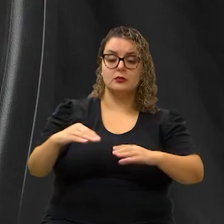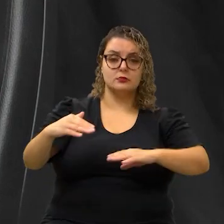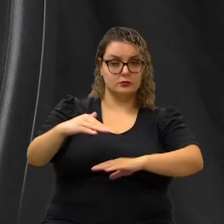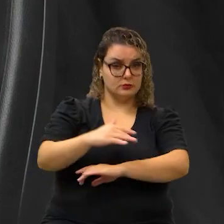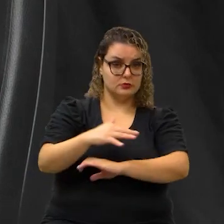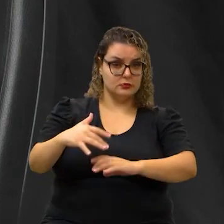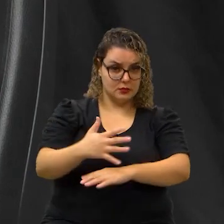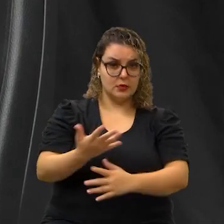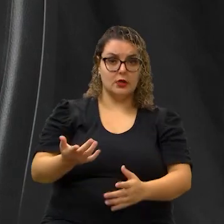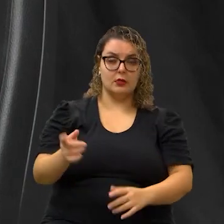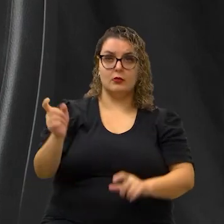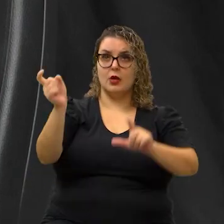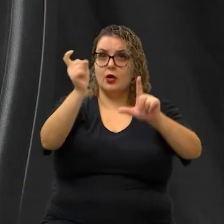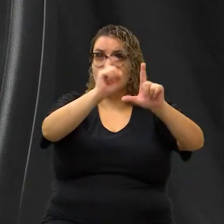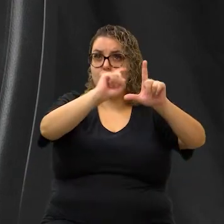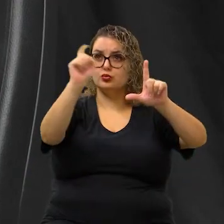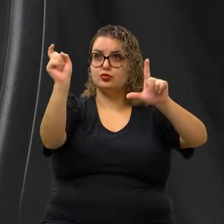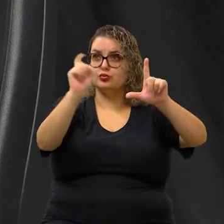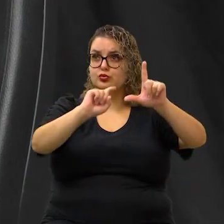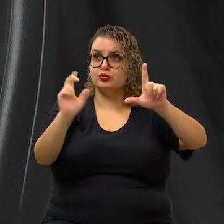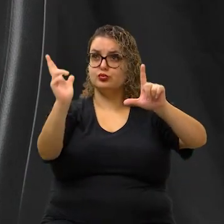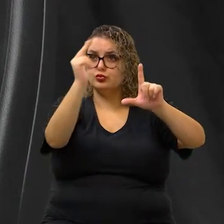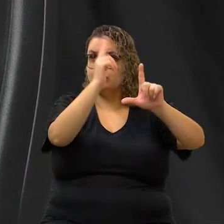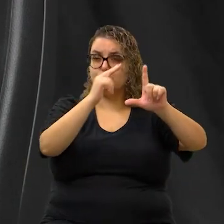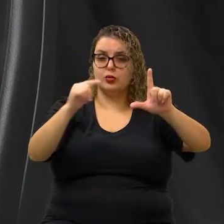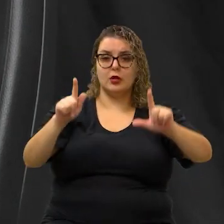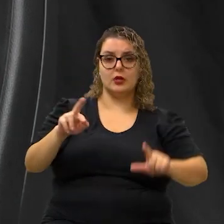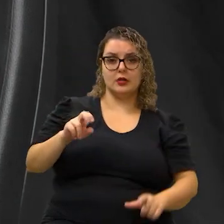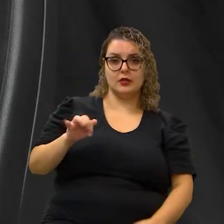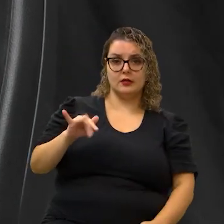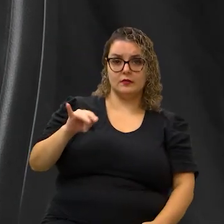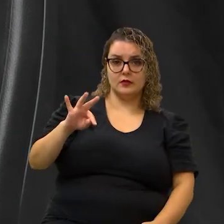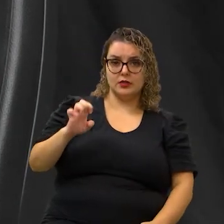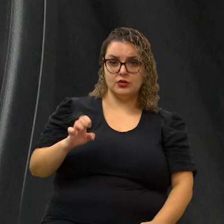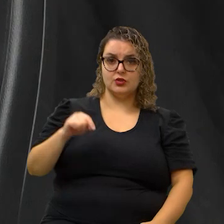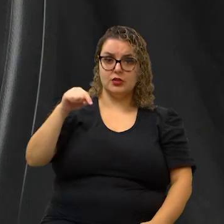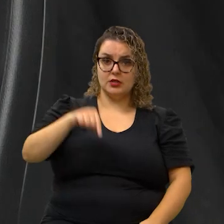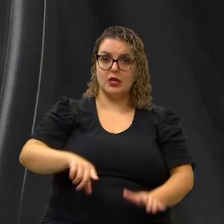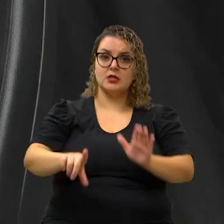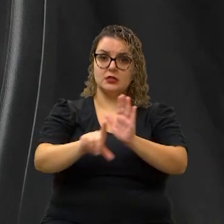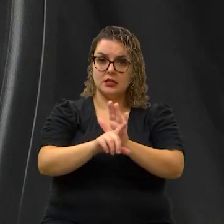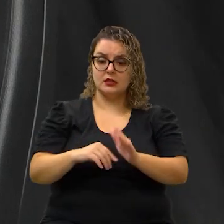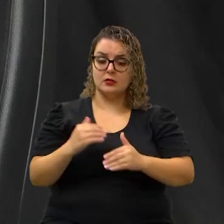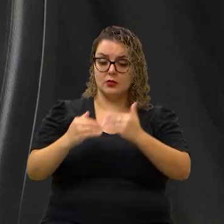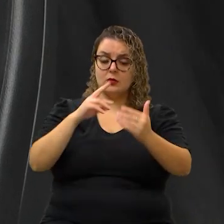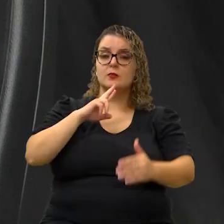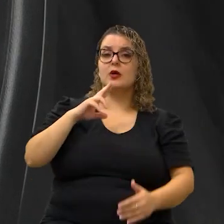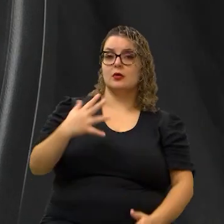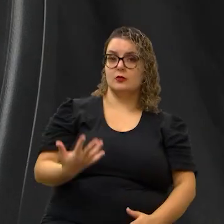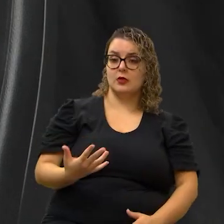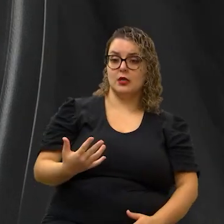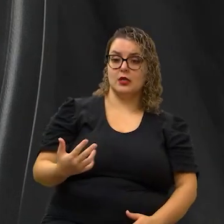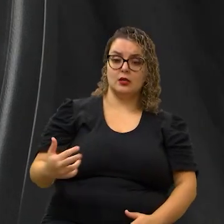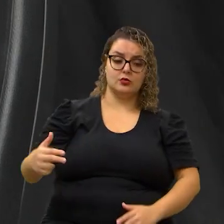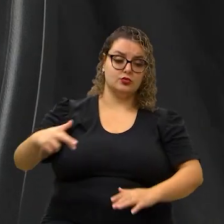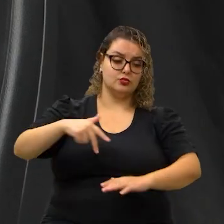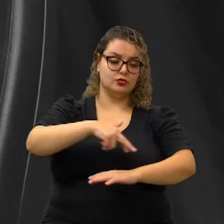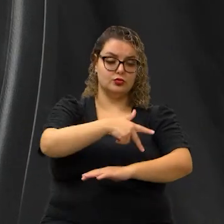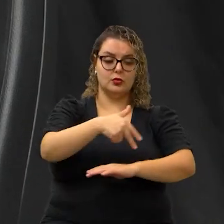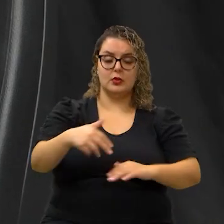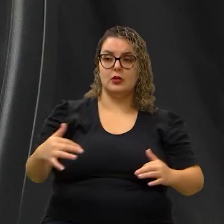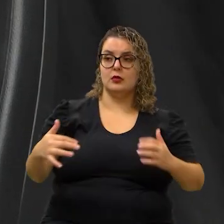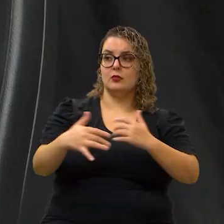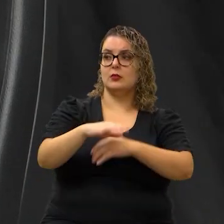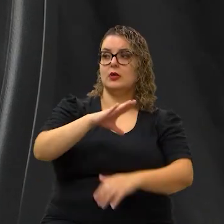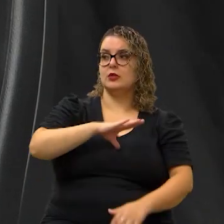estimular as diversas formas de arte urbana, a mais destacada é grafite, mas nós temos várias outras. E essa lei já está produzindo um